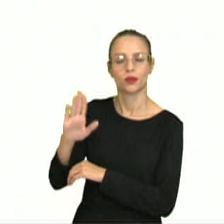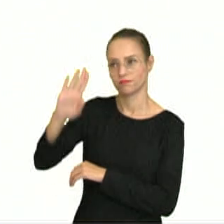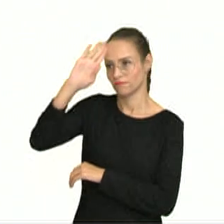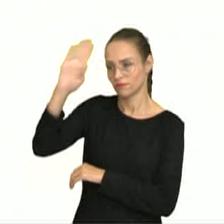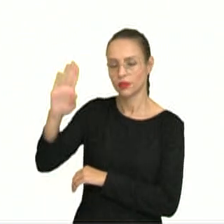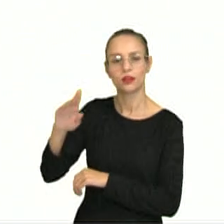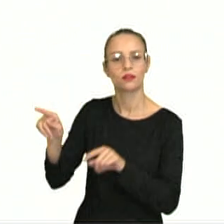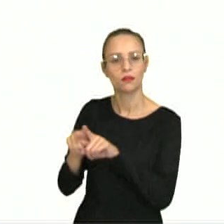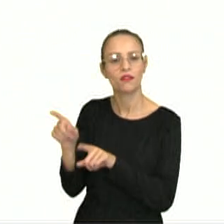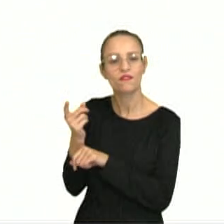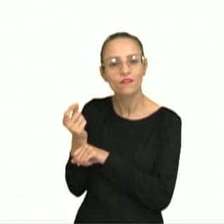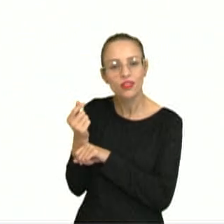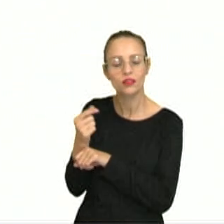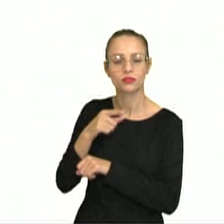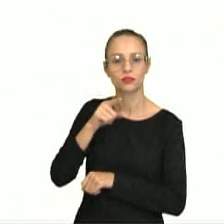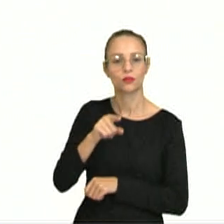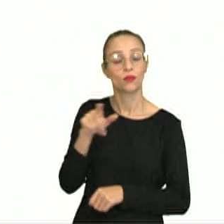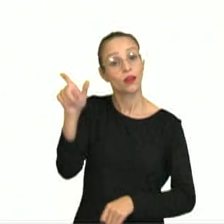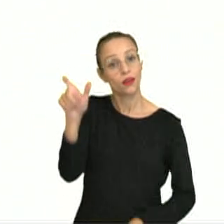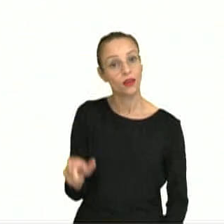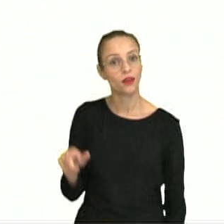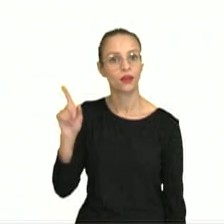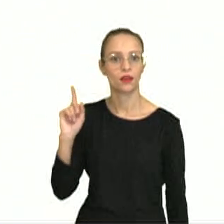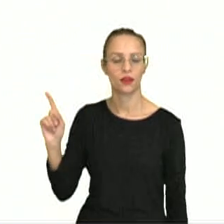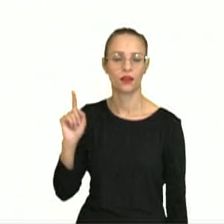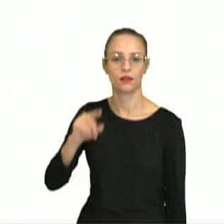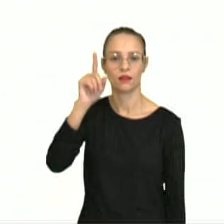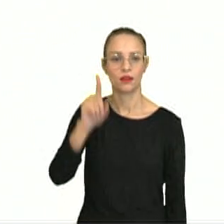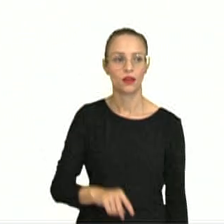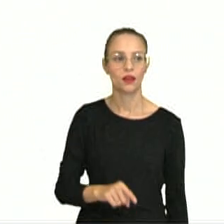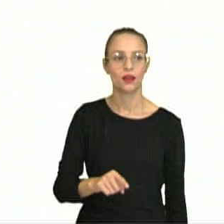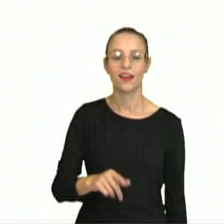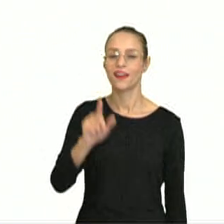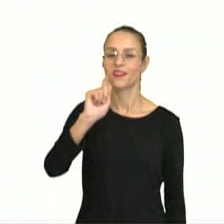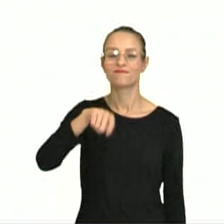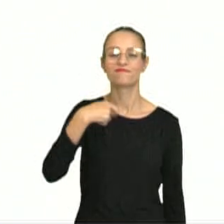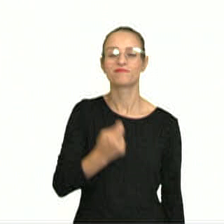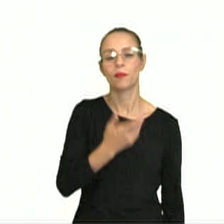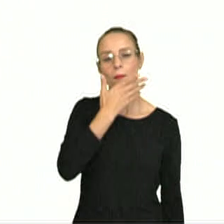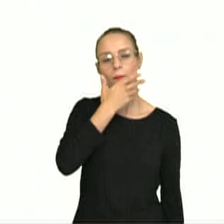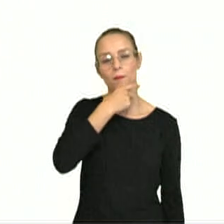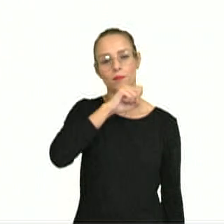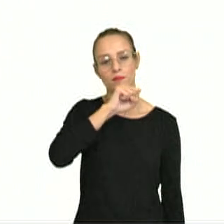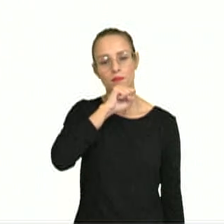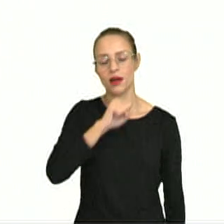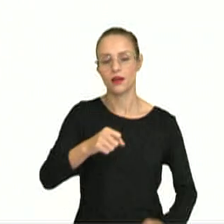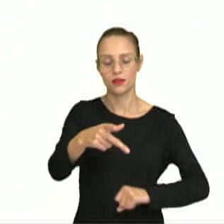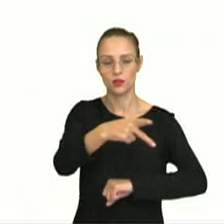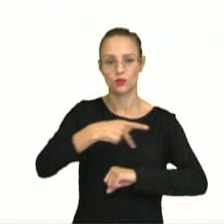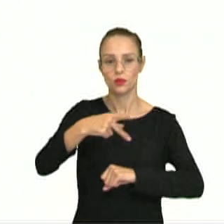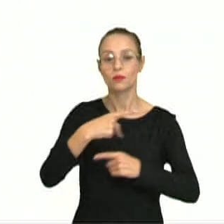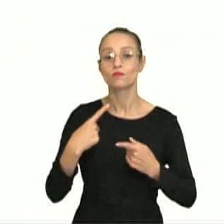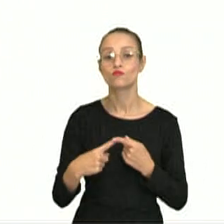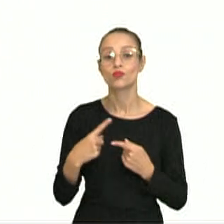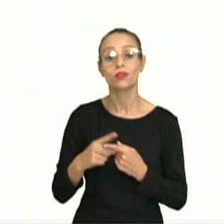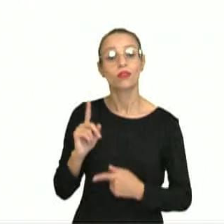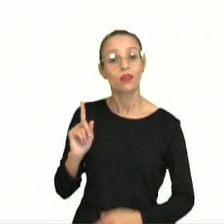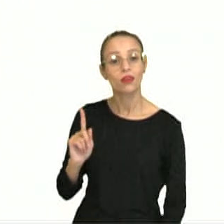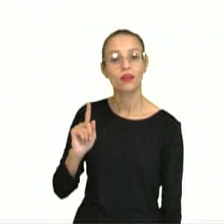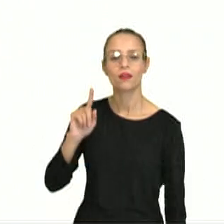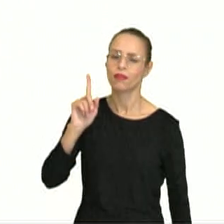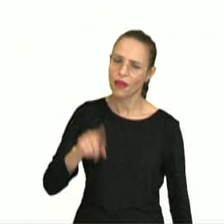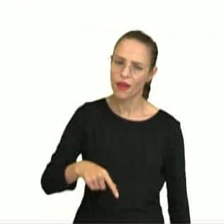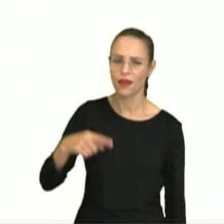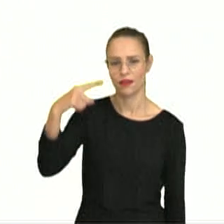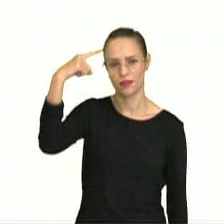O Benjamin Franklin, né, ele é uma figura, ele é considerado um dos pais da nação, porque ele era um